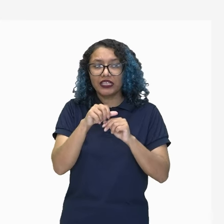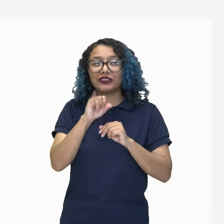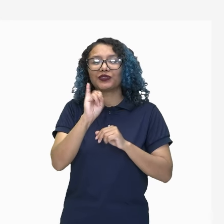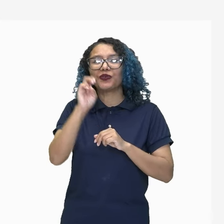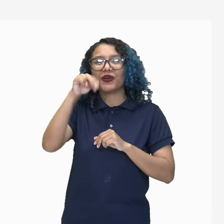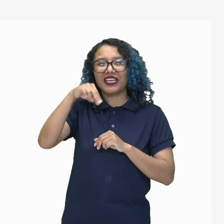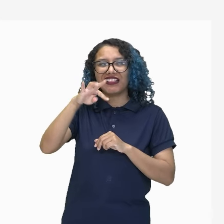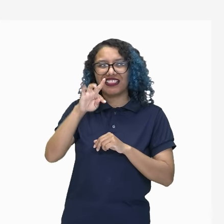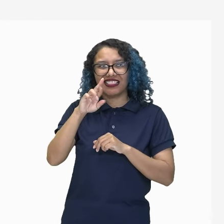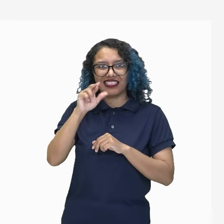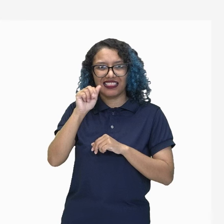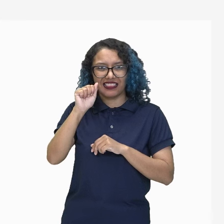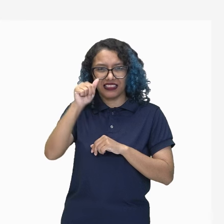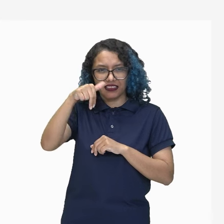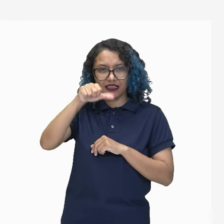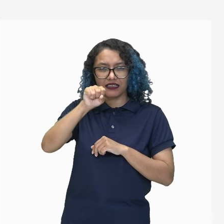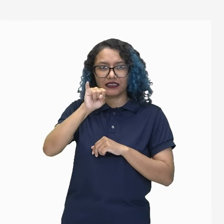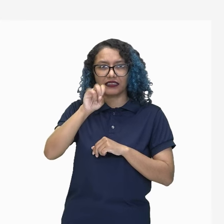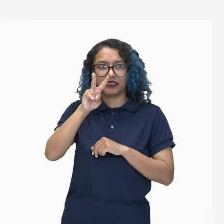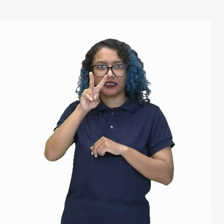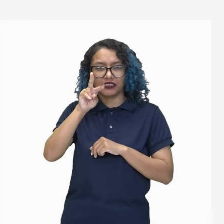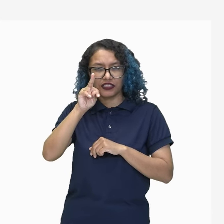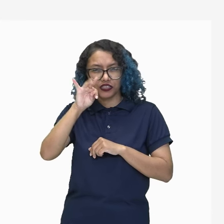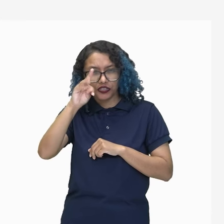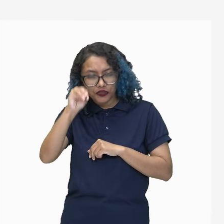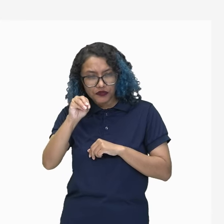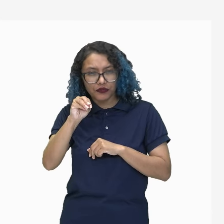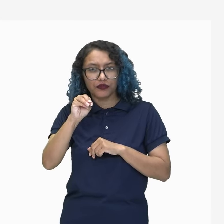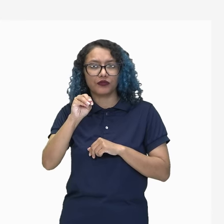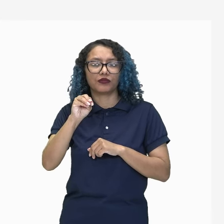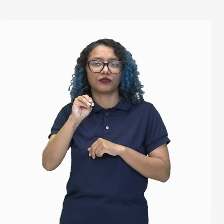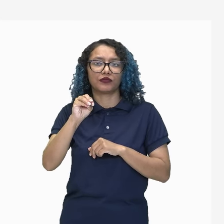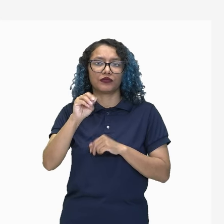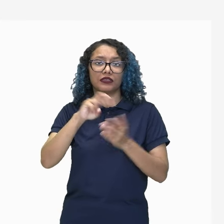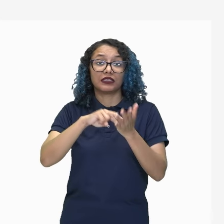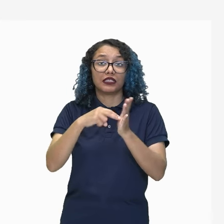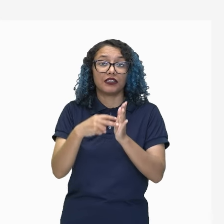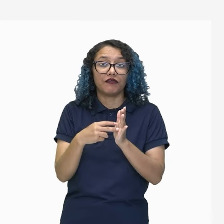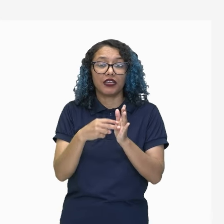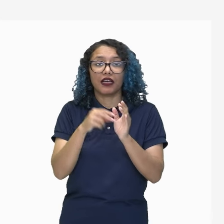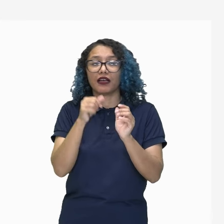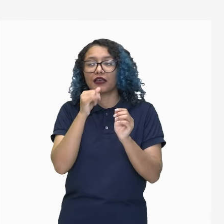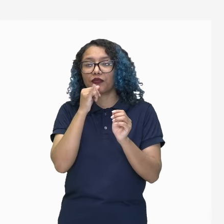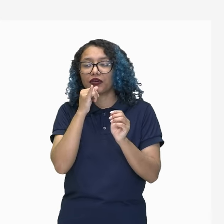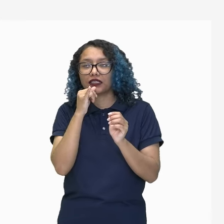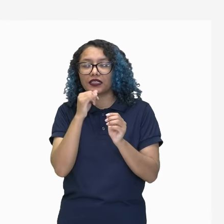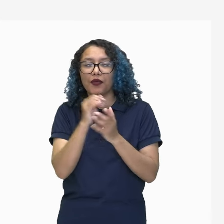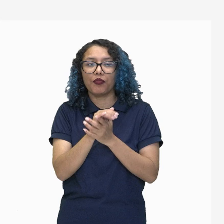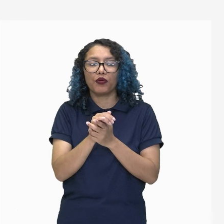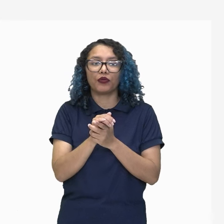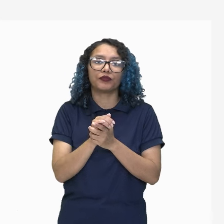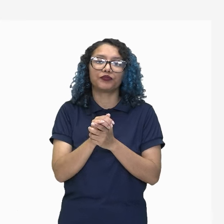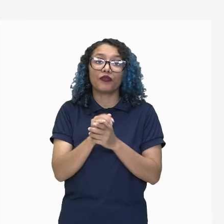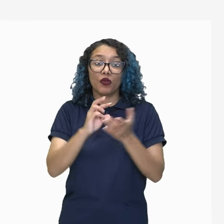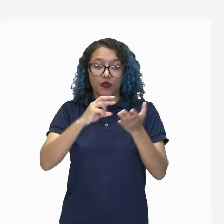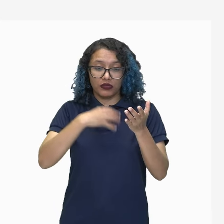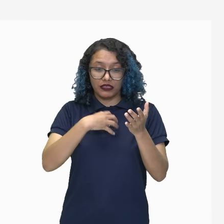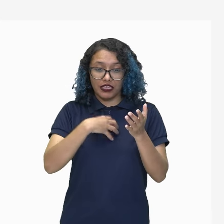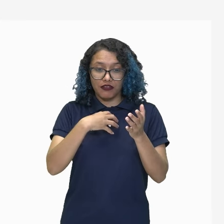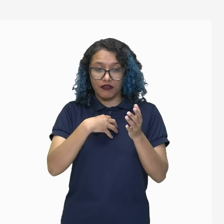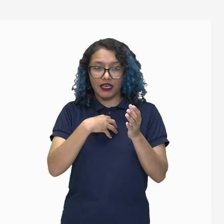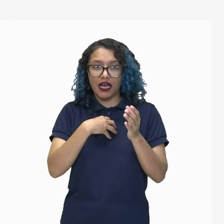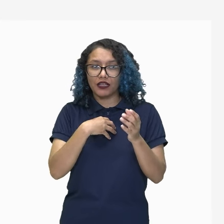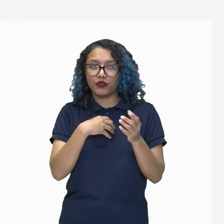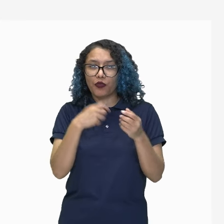Por intransitivo, entendam aí. Intransitivo, não transita. O sentido dele não transita para outro